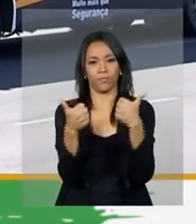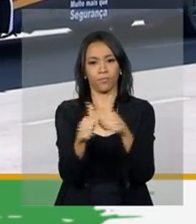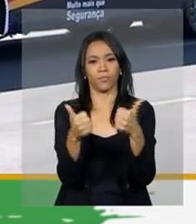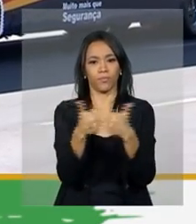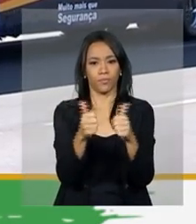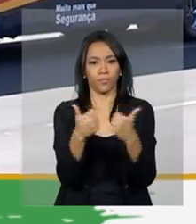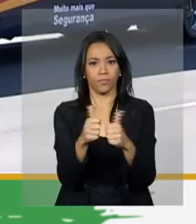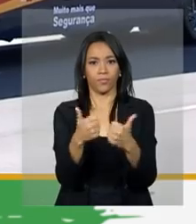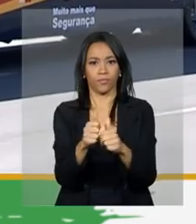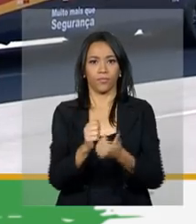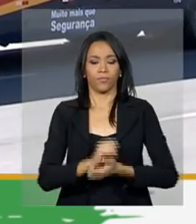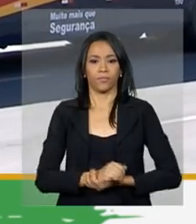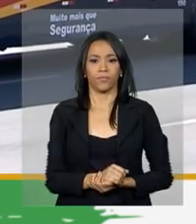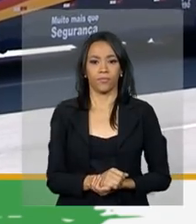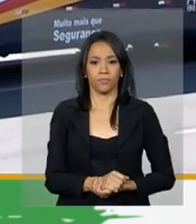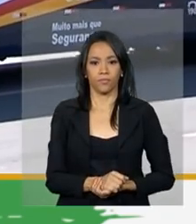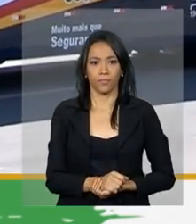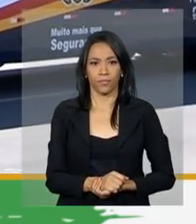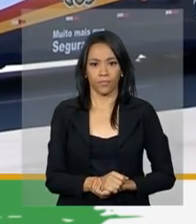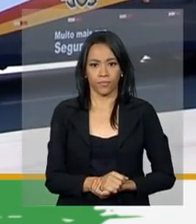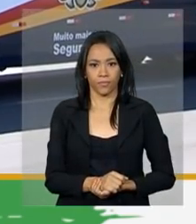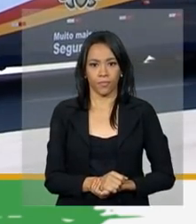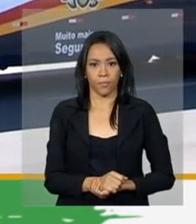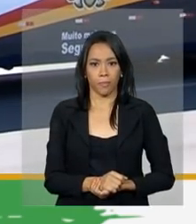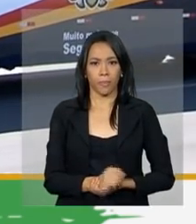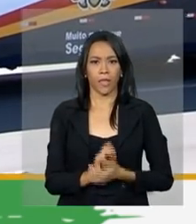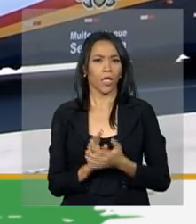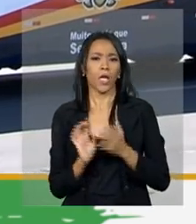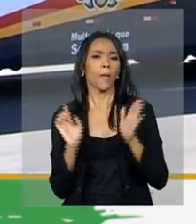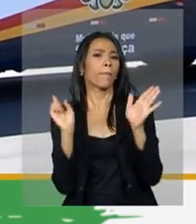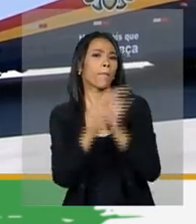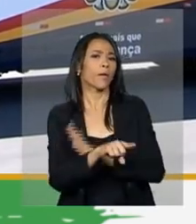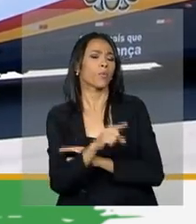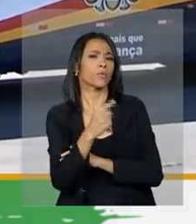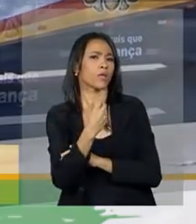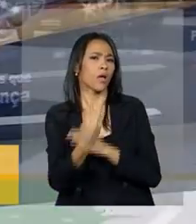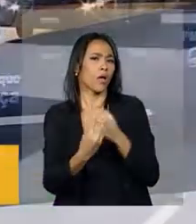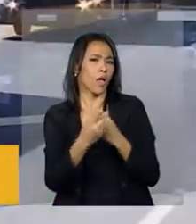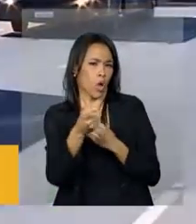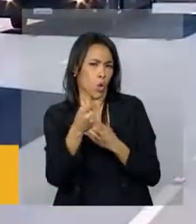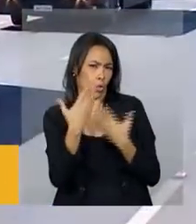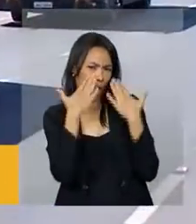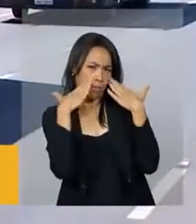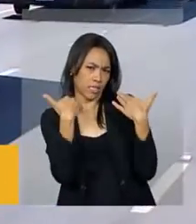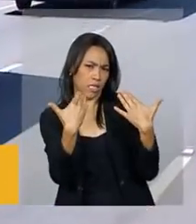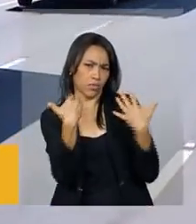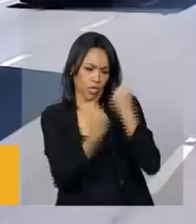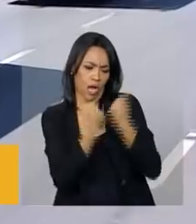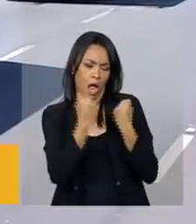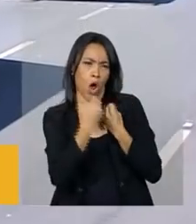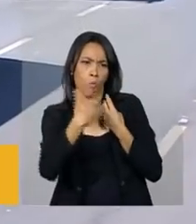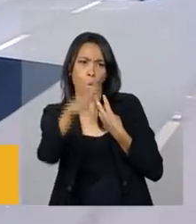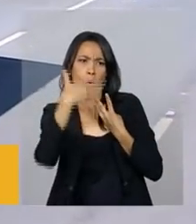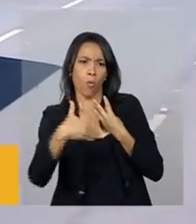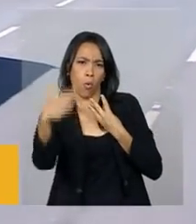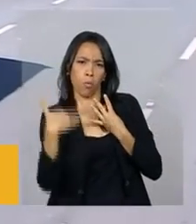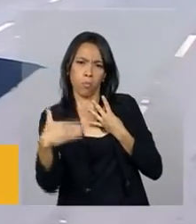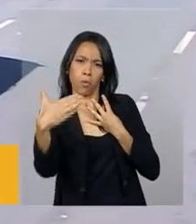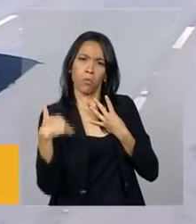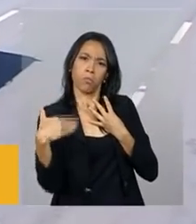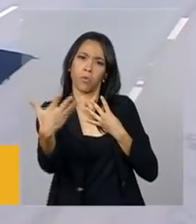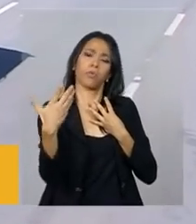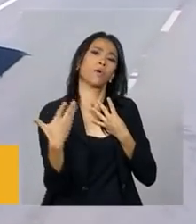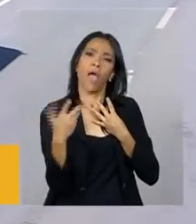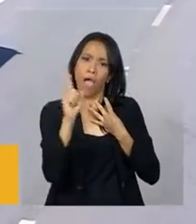móvel. Coronel Demucci, o desfile motorizado costuma ser, essa parte técnica, né, dos instrumentos